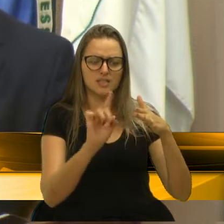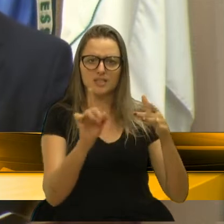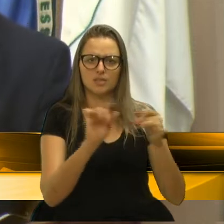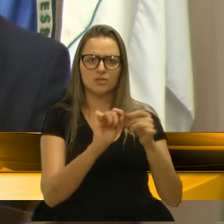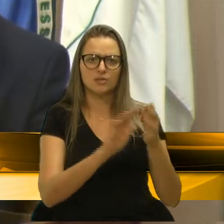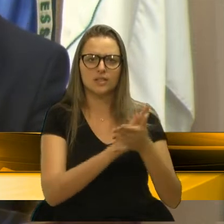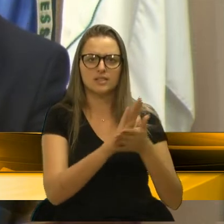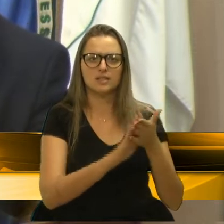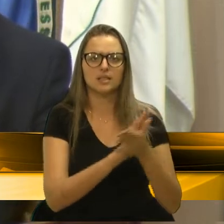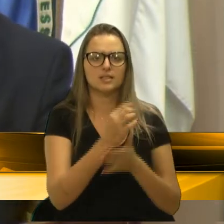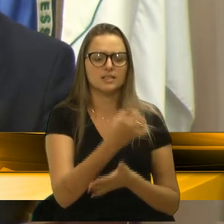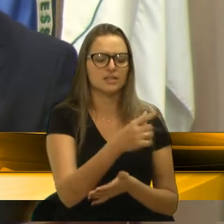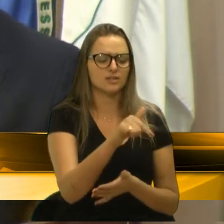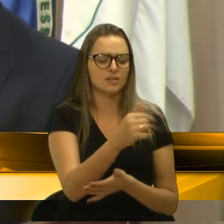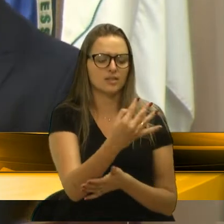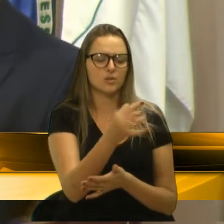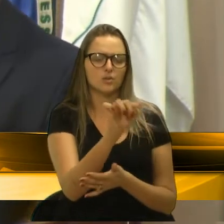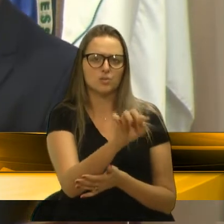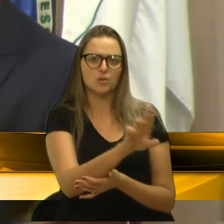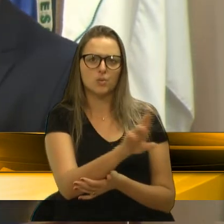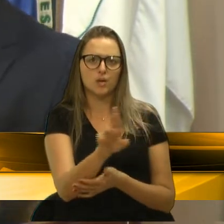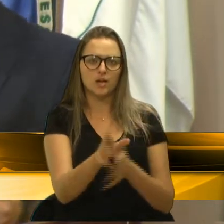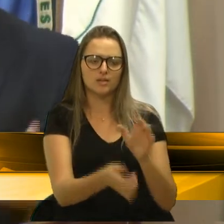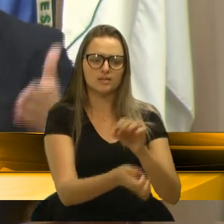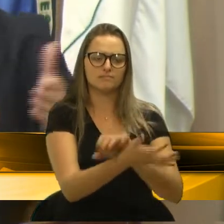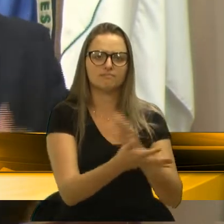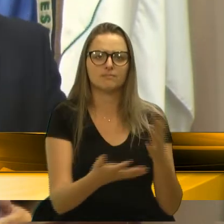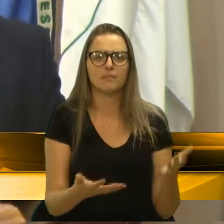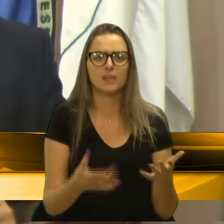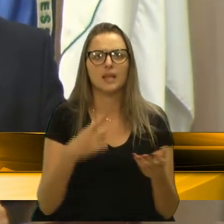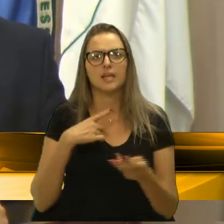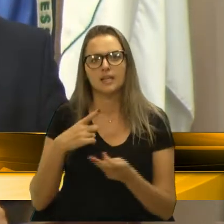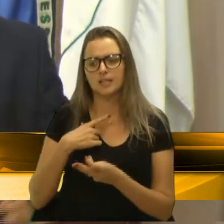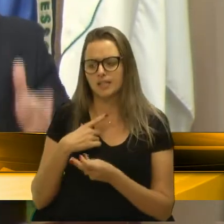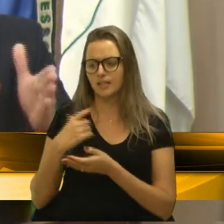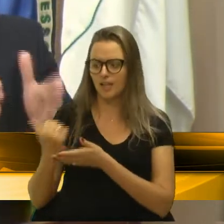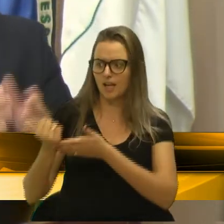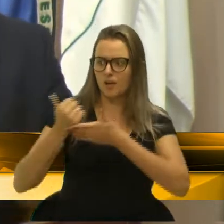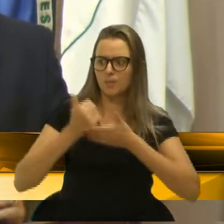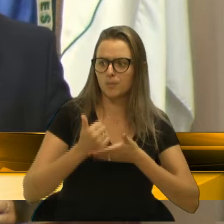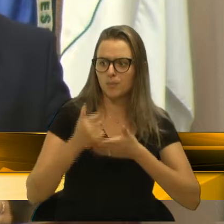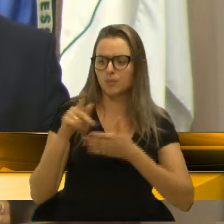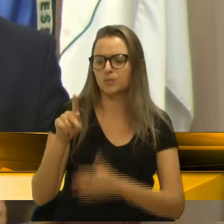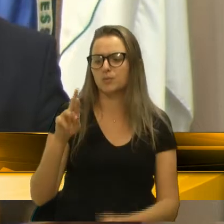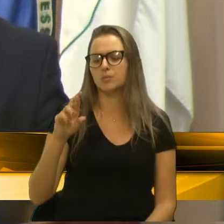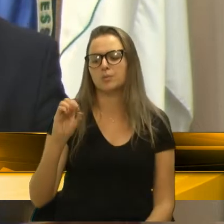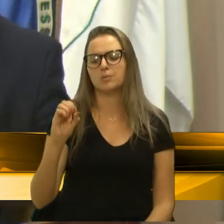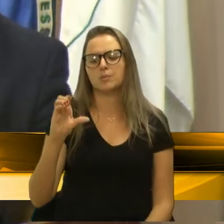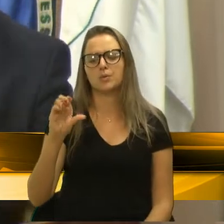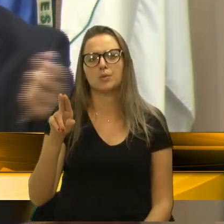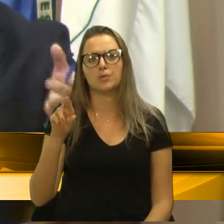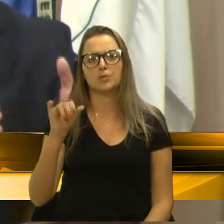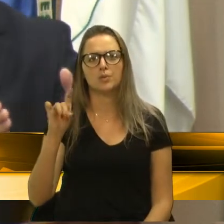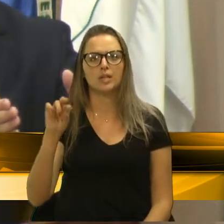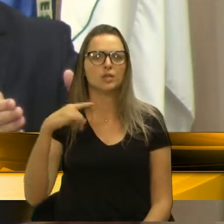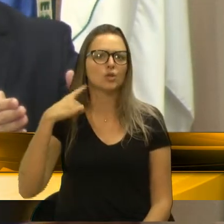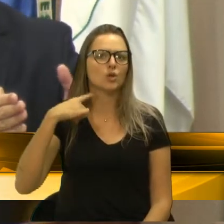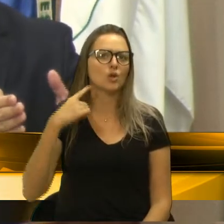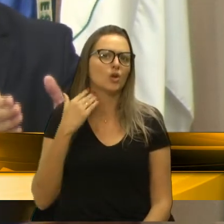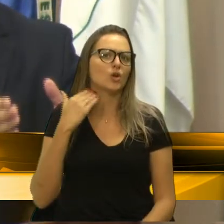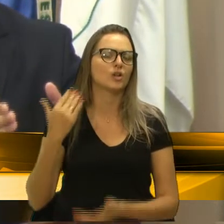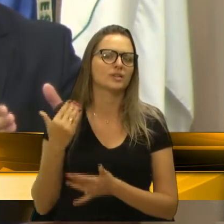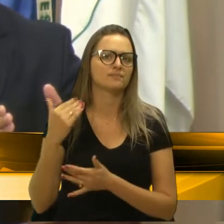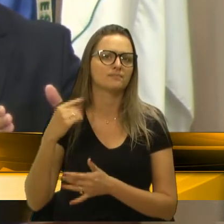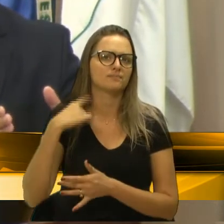serviço, R$174 mil, e tem um aval de alguém que é procurador do município. Esse cidadão vai continuar trabalhando